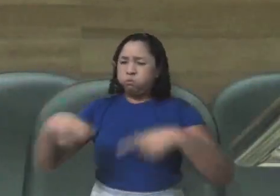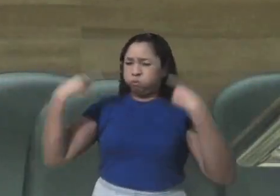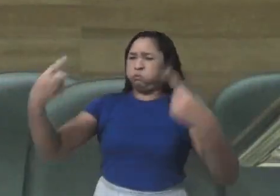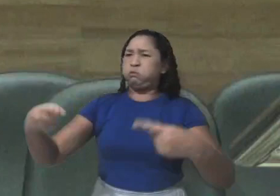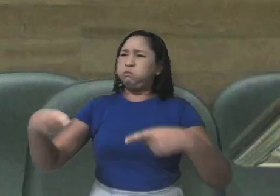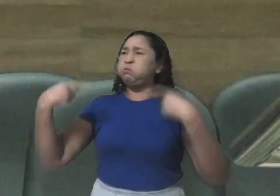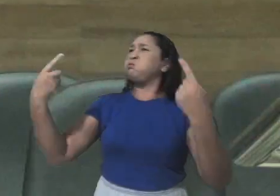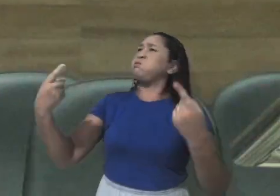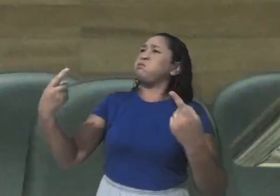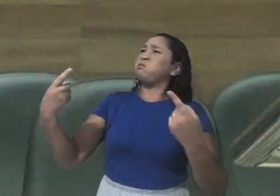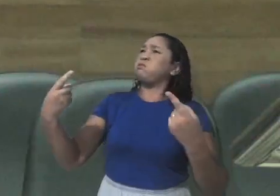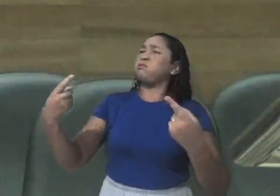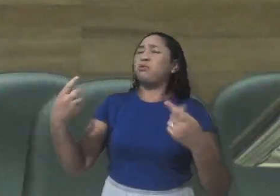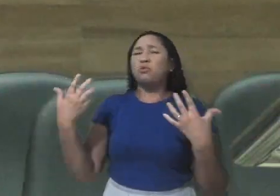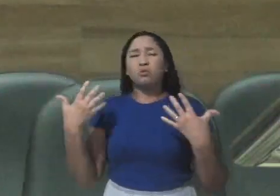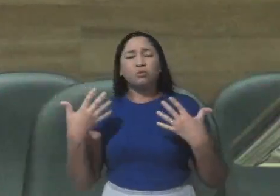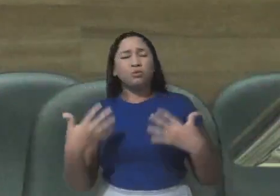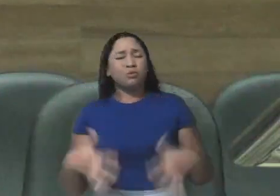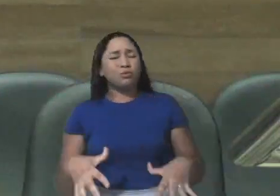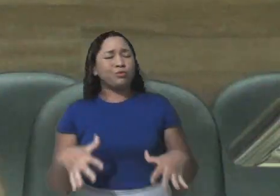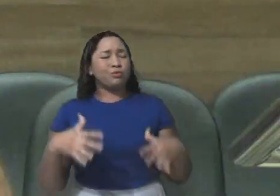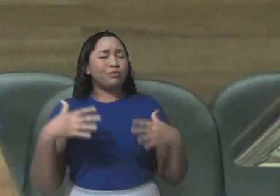acusações do vil